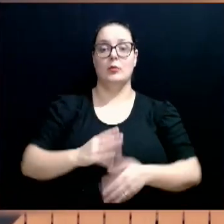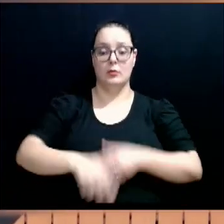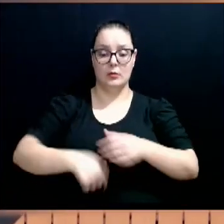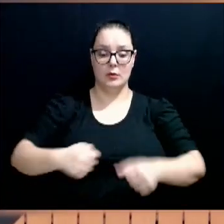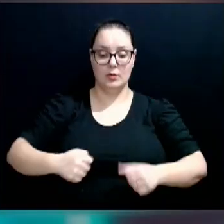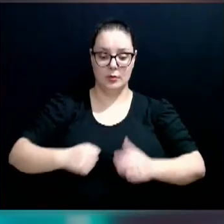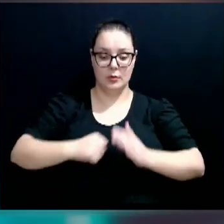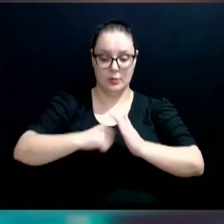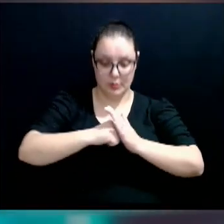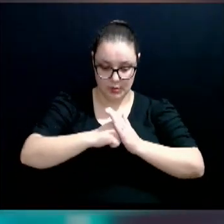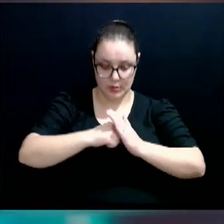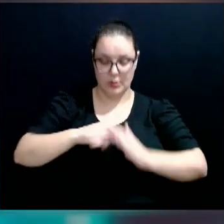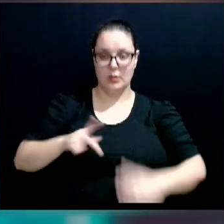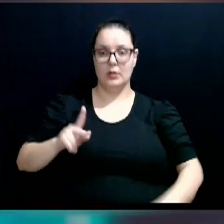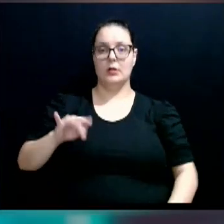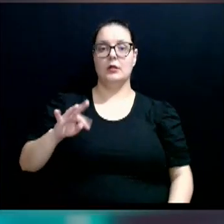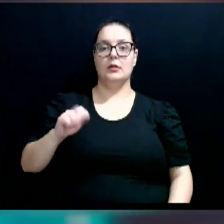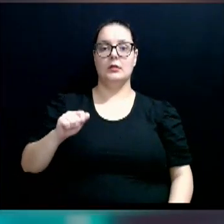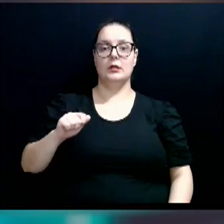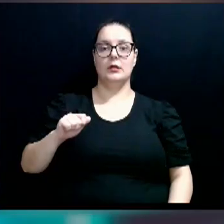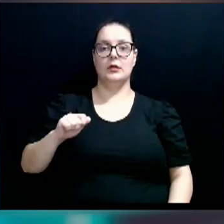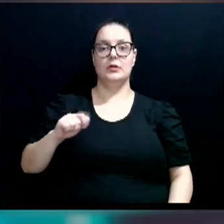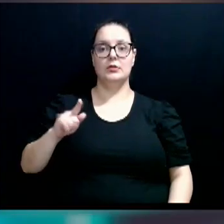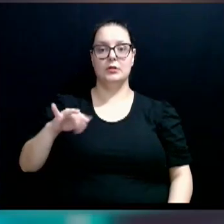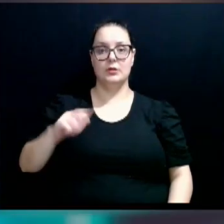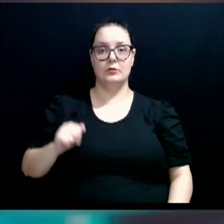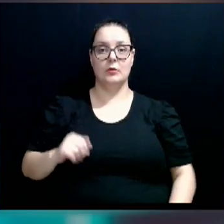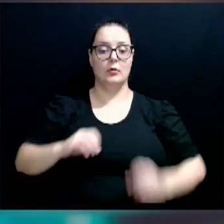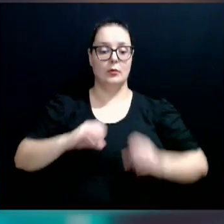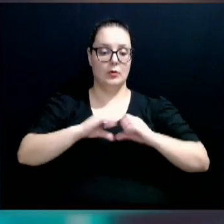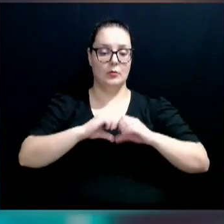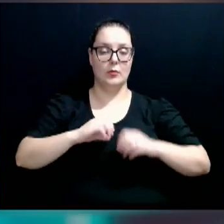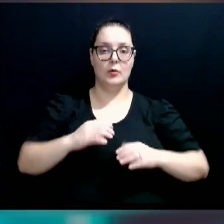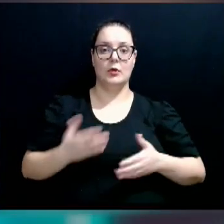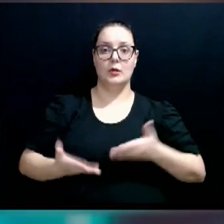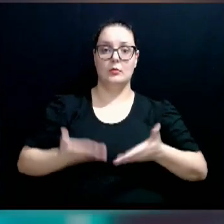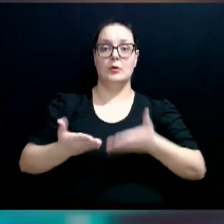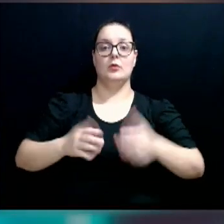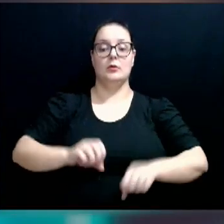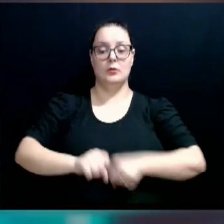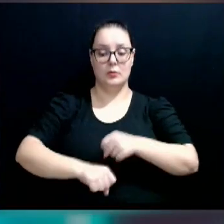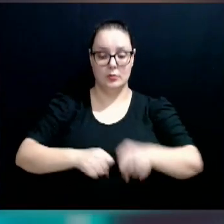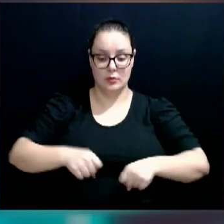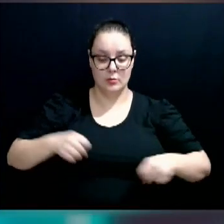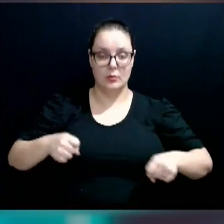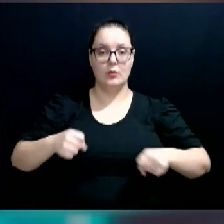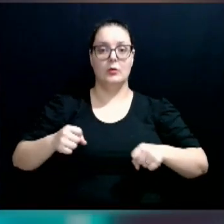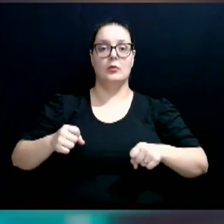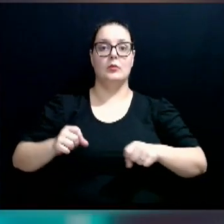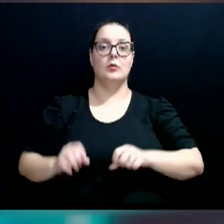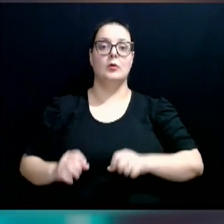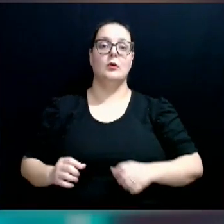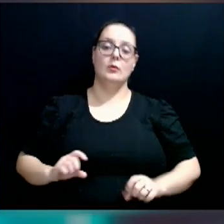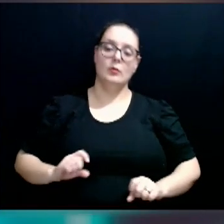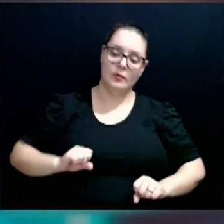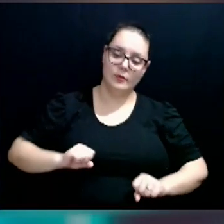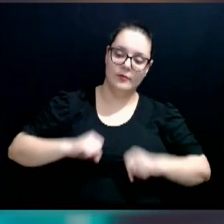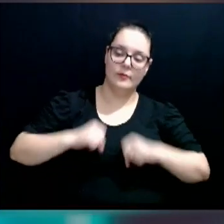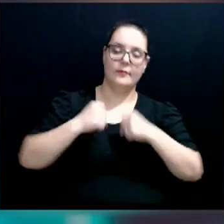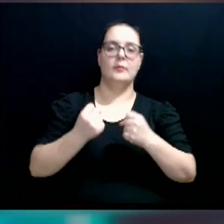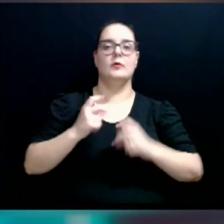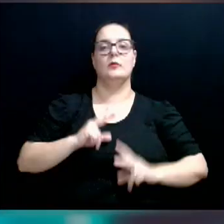Kitajima. O amor e a dedicação ao judô o acompanharam e se intensificaram após a sua vinda para Campinas em